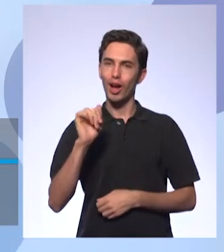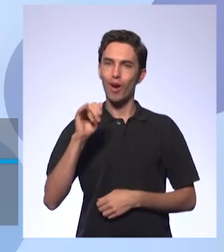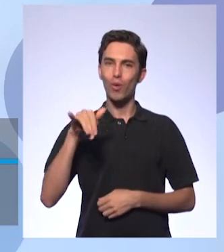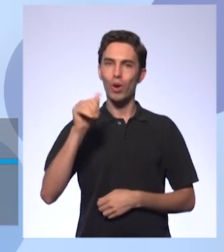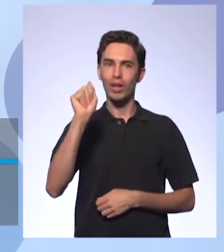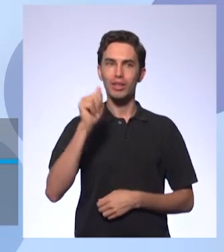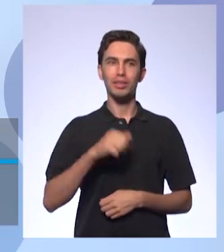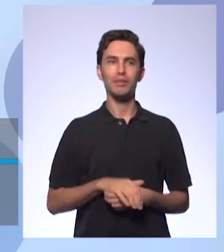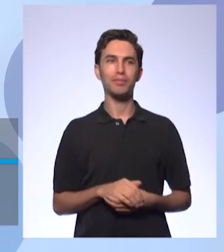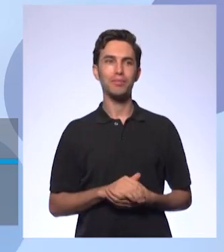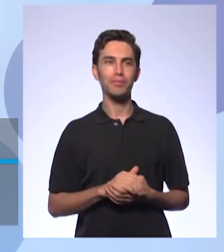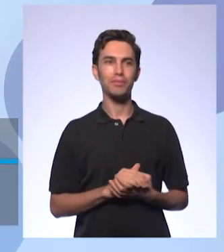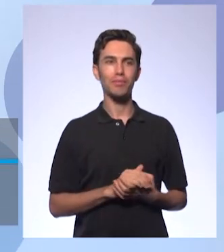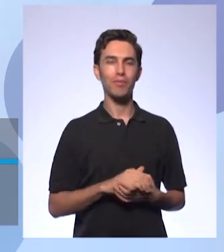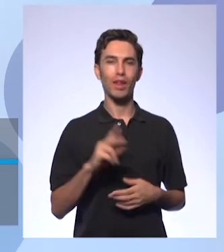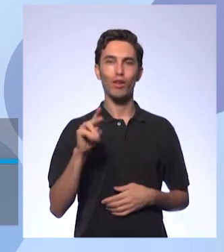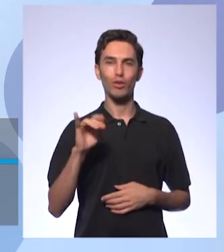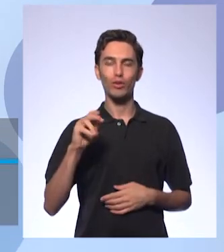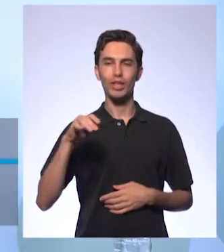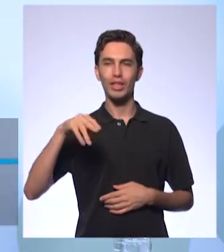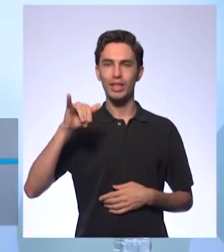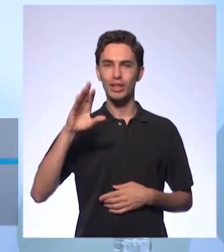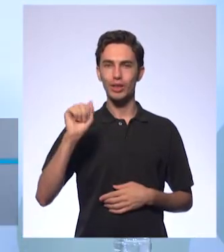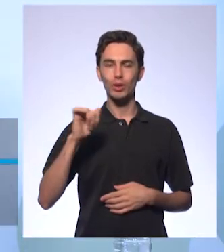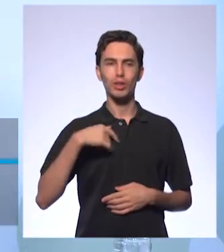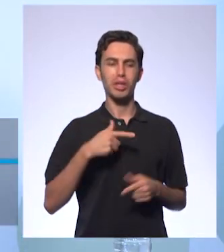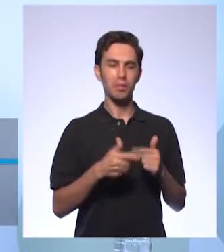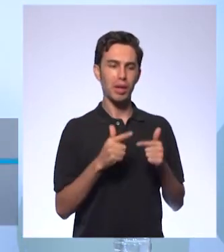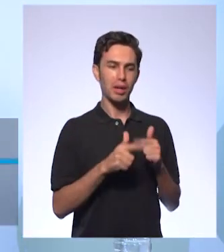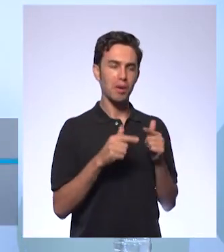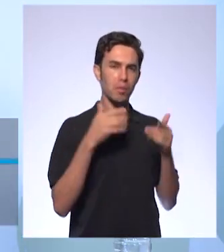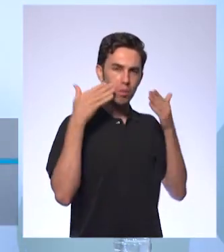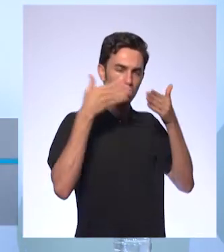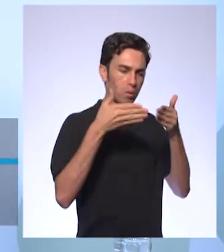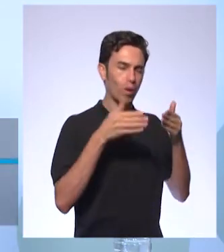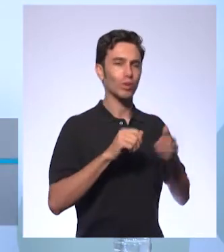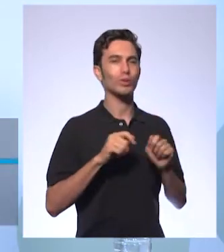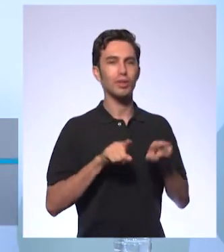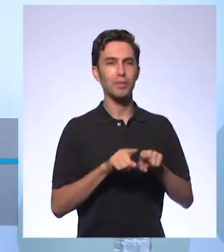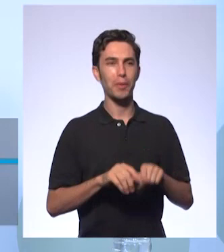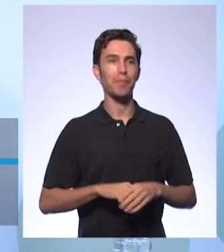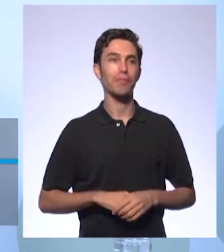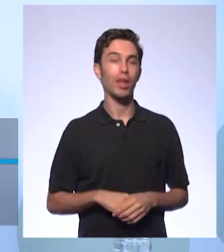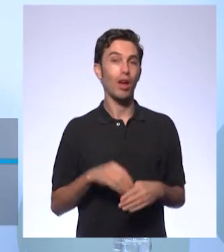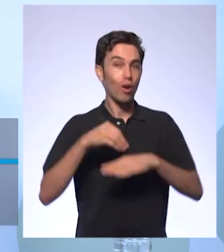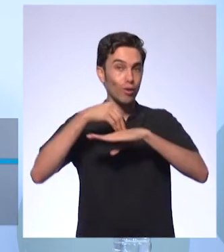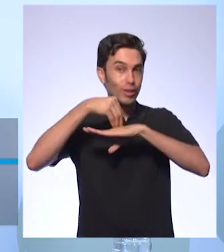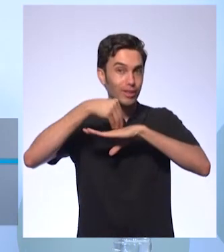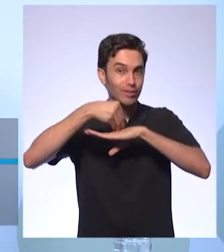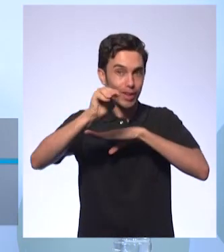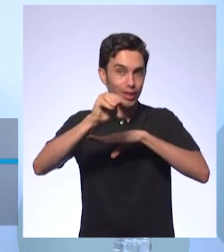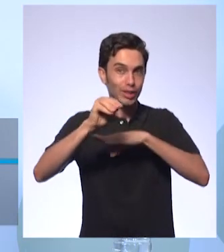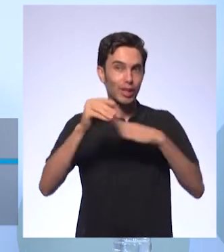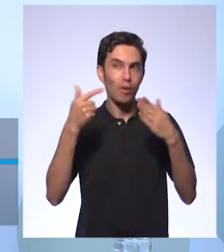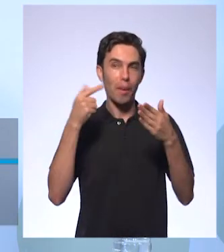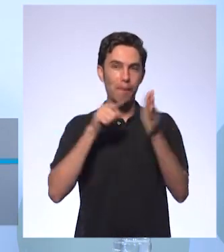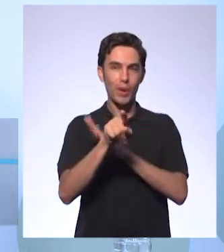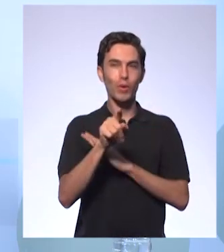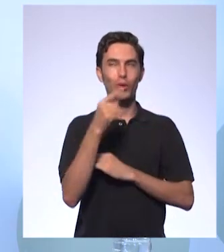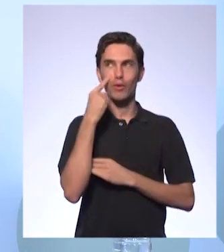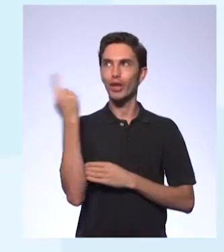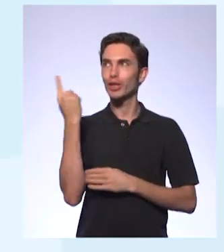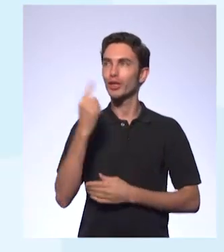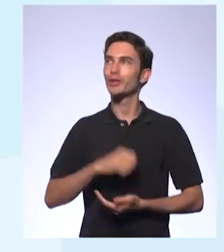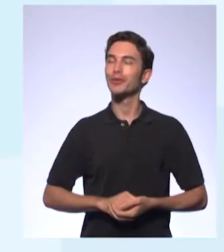e perspectivas é o que diz o Vinícius. Então, vamos lá, né, gente? Eu já vou dar aí uma dica para vocês com a próxima pergunta. O que